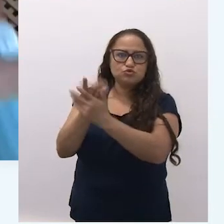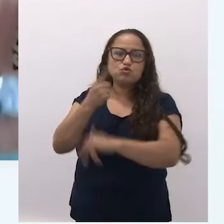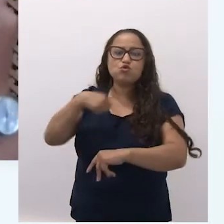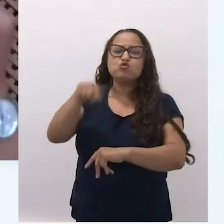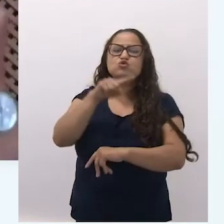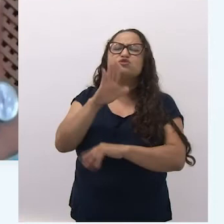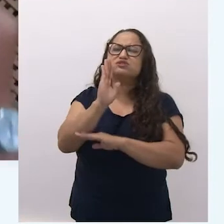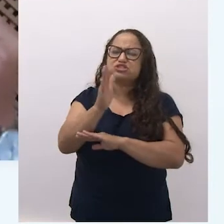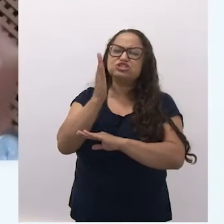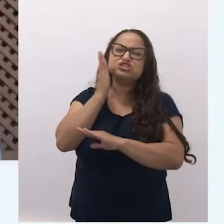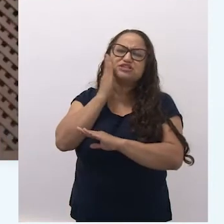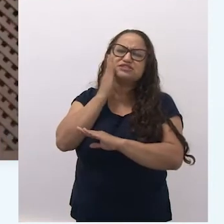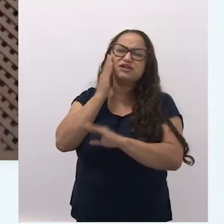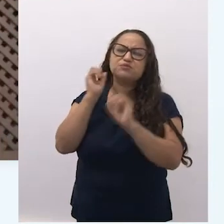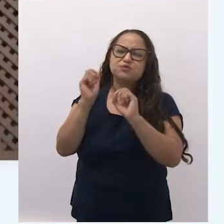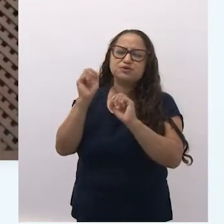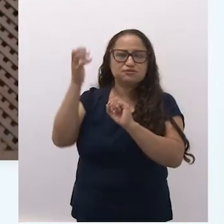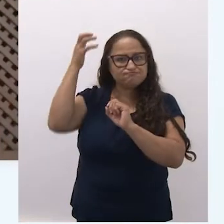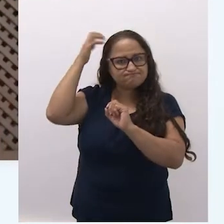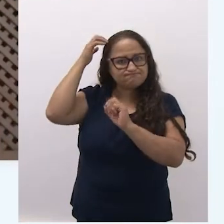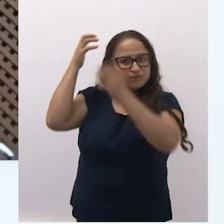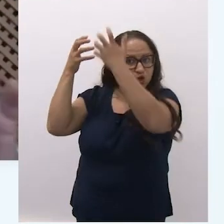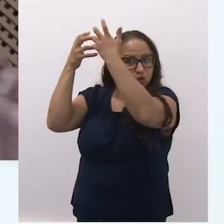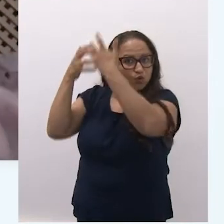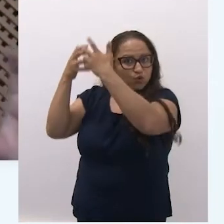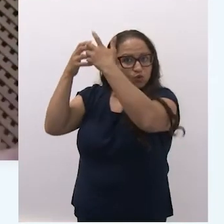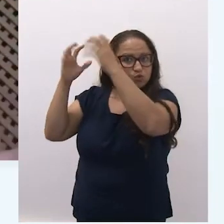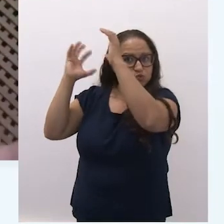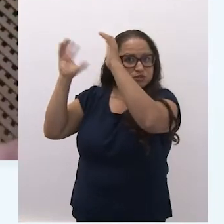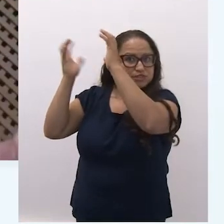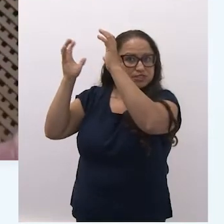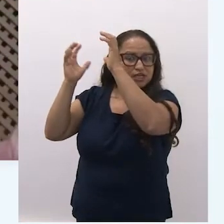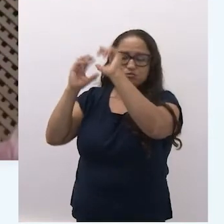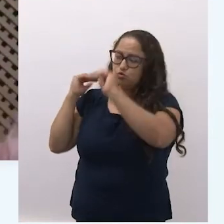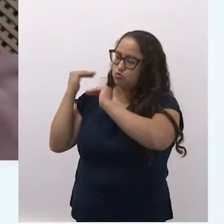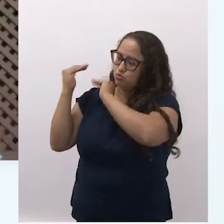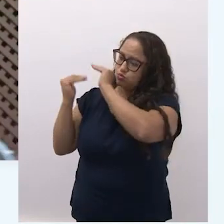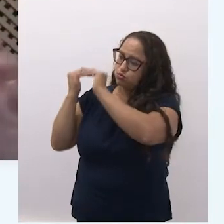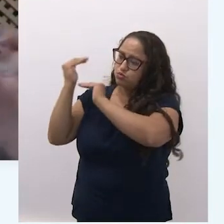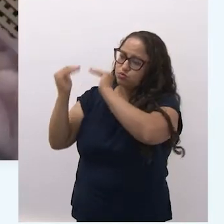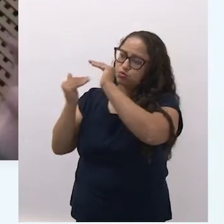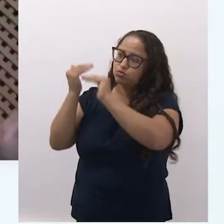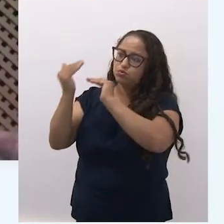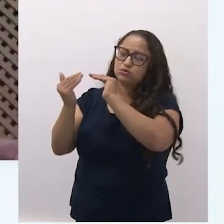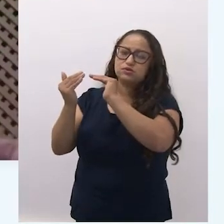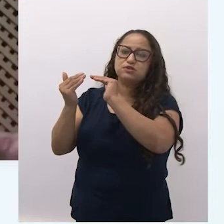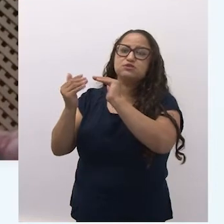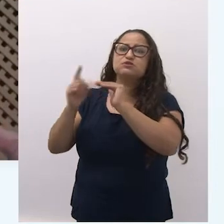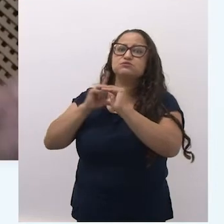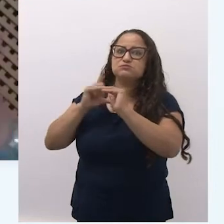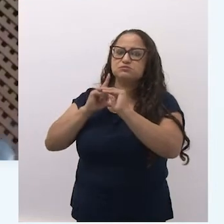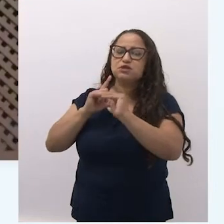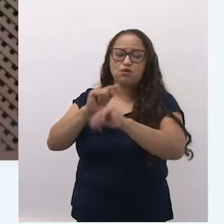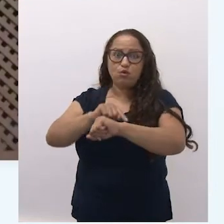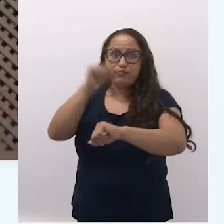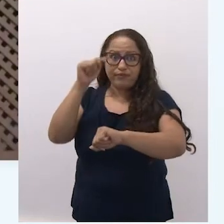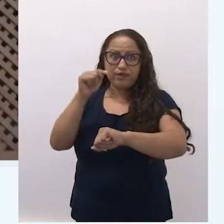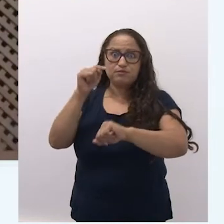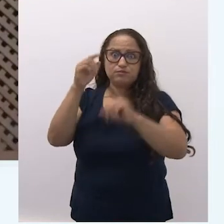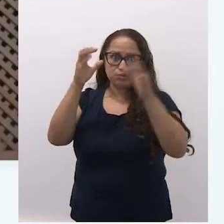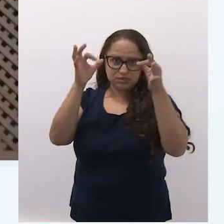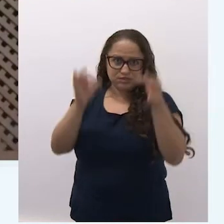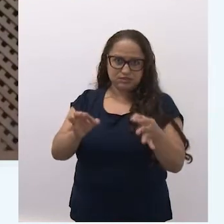que o córtex cerebral ele vai se desenvolvendo, né, com o decorrer do tempo, e